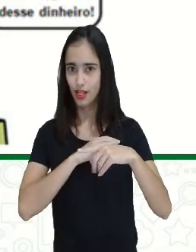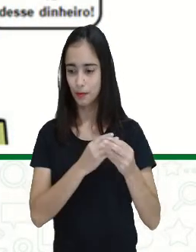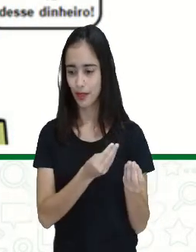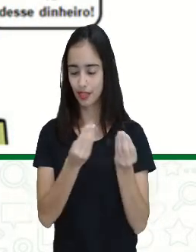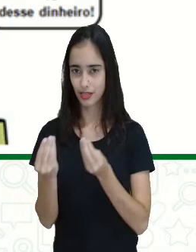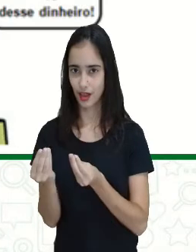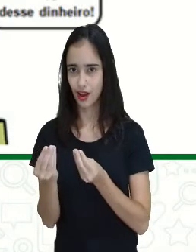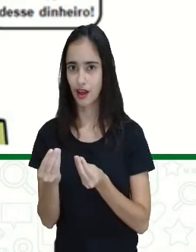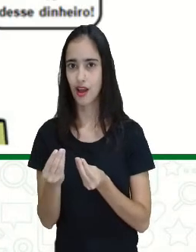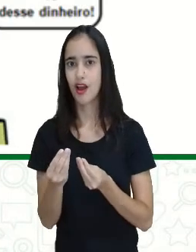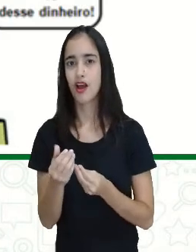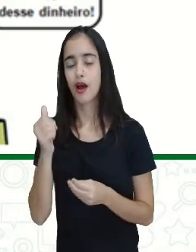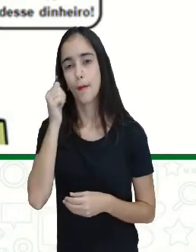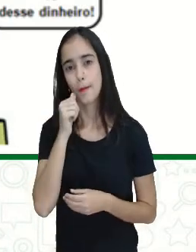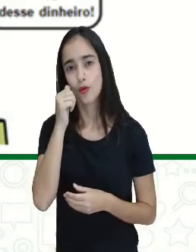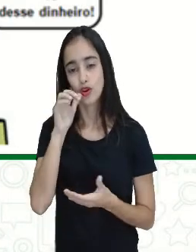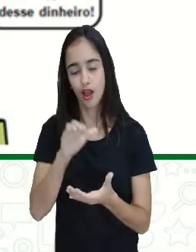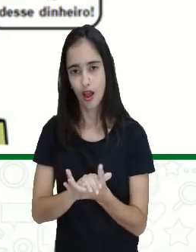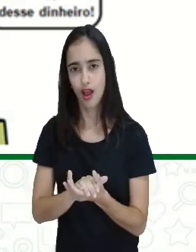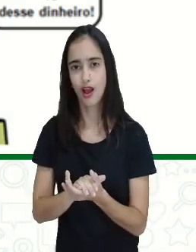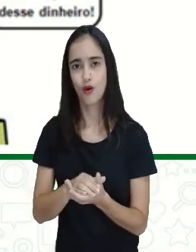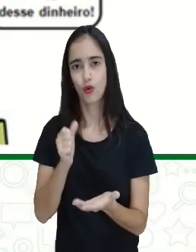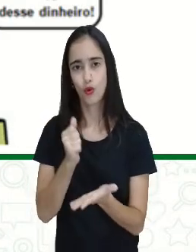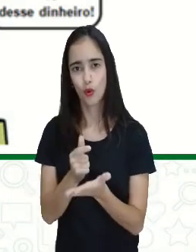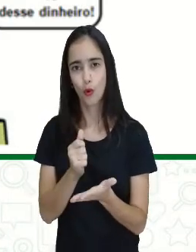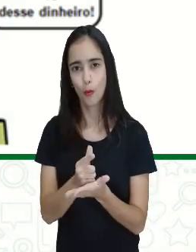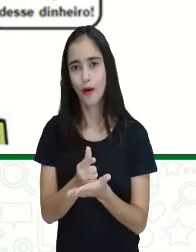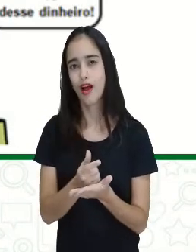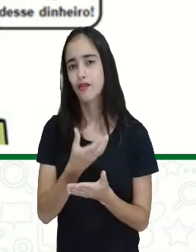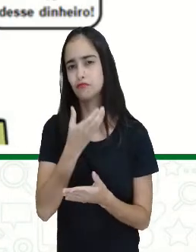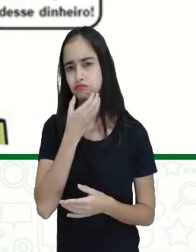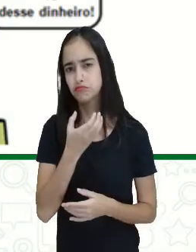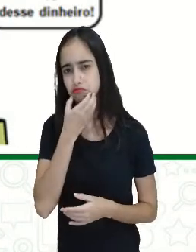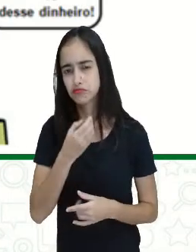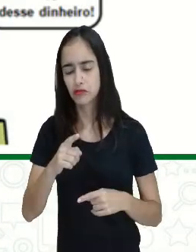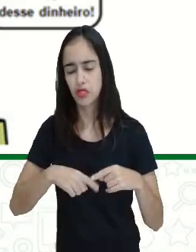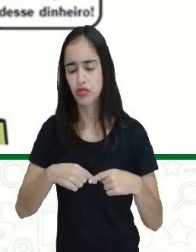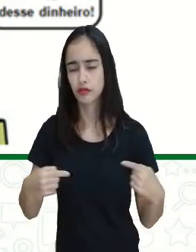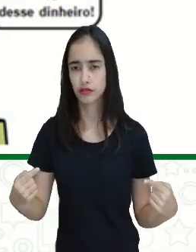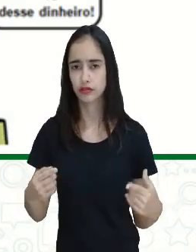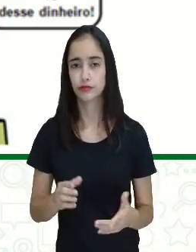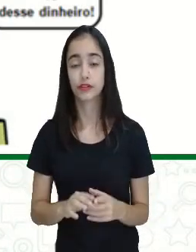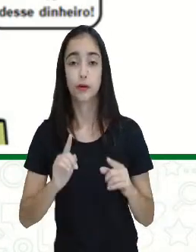esposa faça as compras de Natal. Mas ela quer